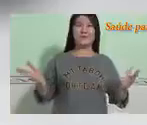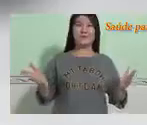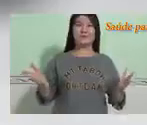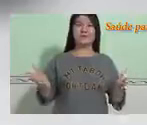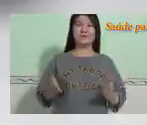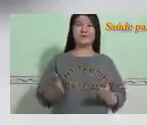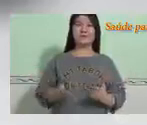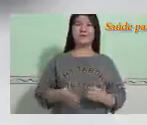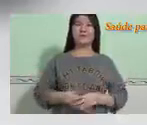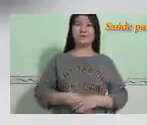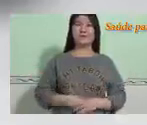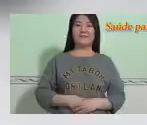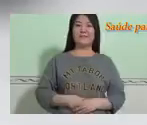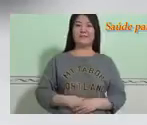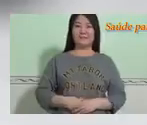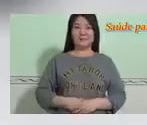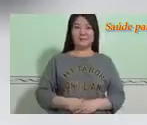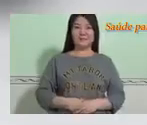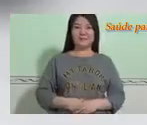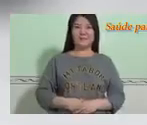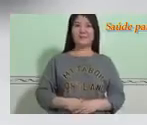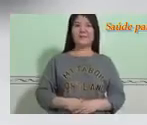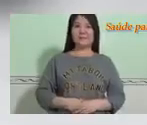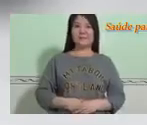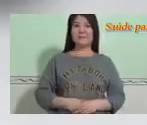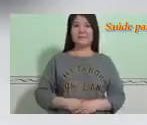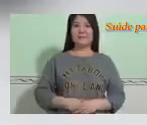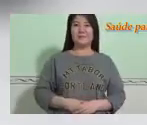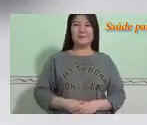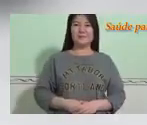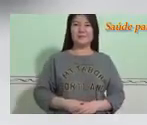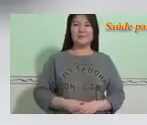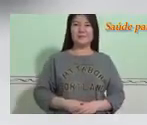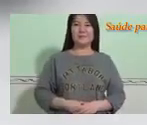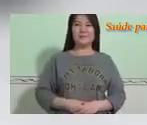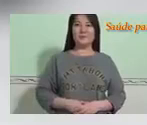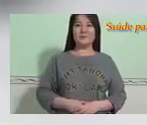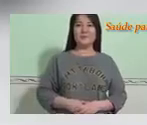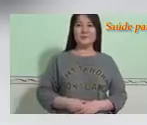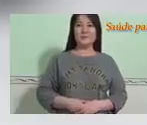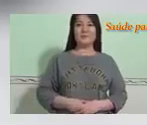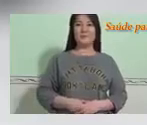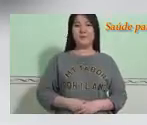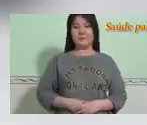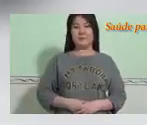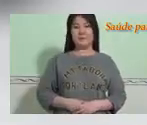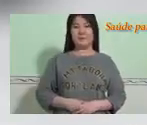janela imunológica corresponde ao período entre o contato com o agente infeccioso e o tempo que o organismo leva